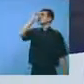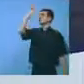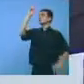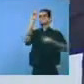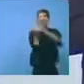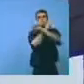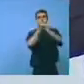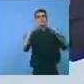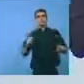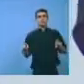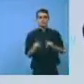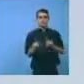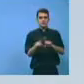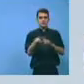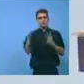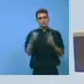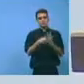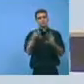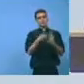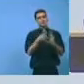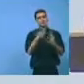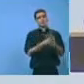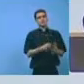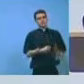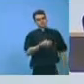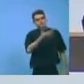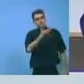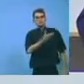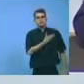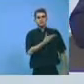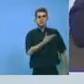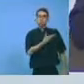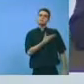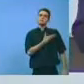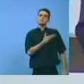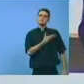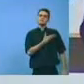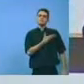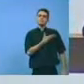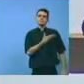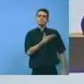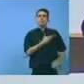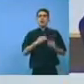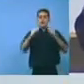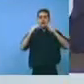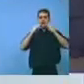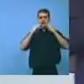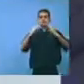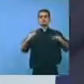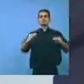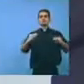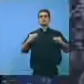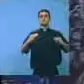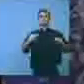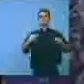entre os discípulos, aquele que ia assumir, apóstolo portanto, a missão de seu sucessor,